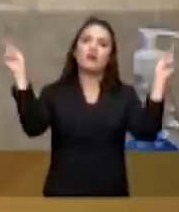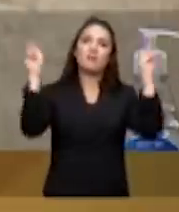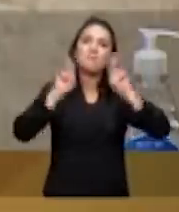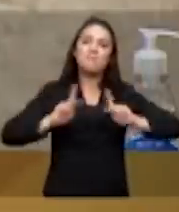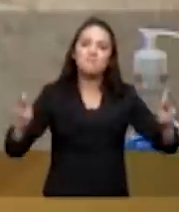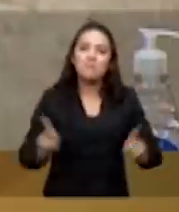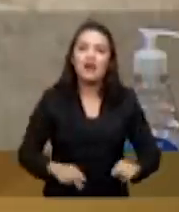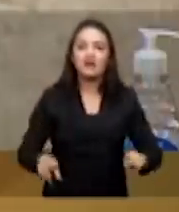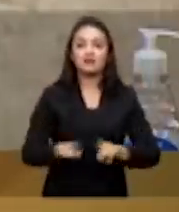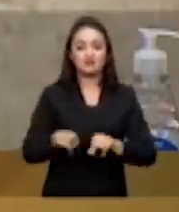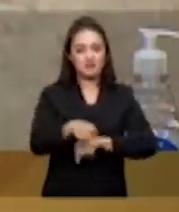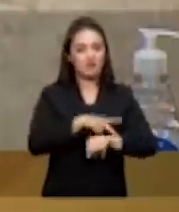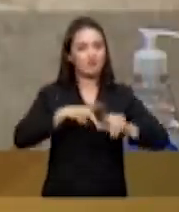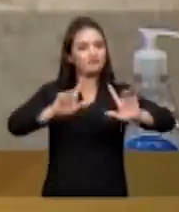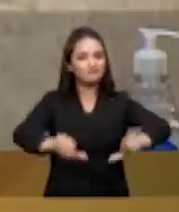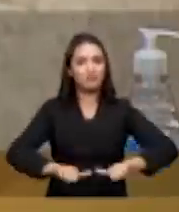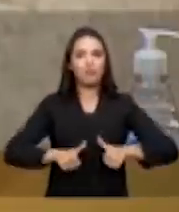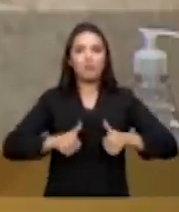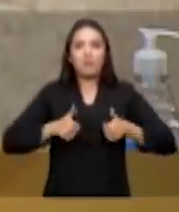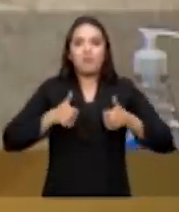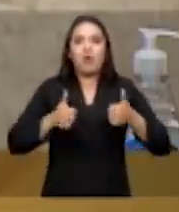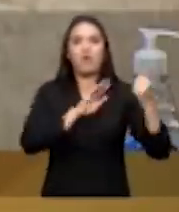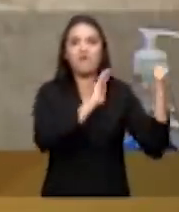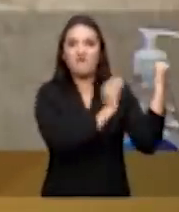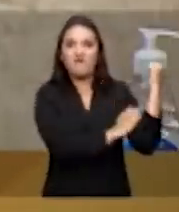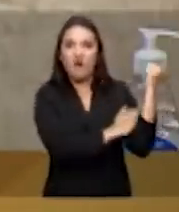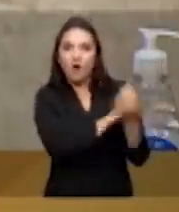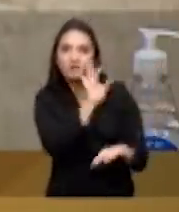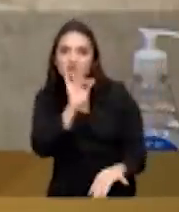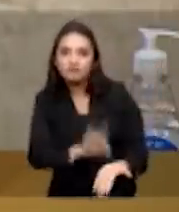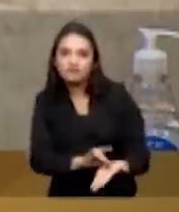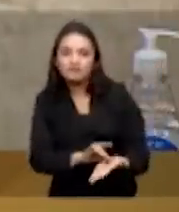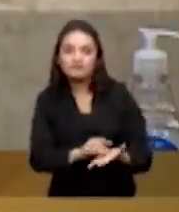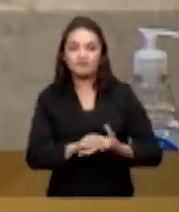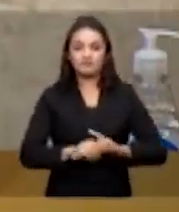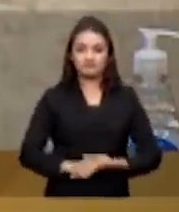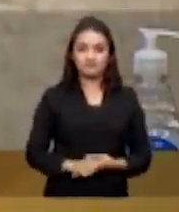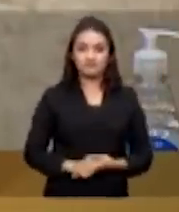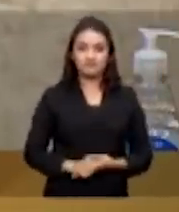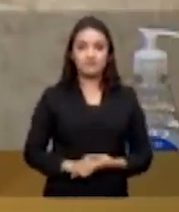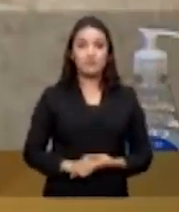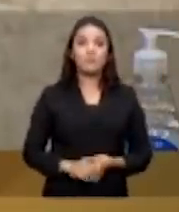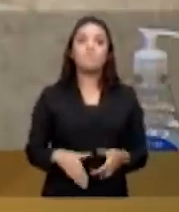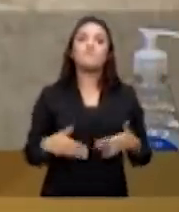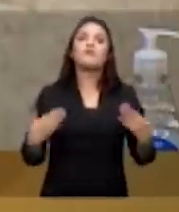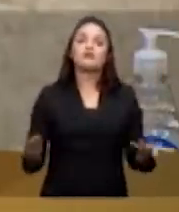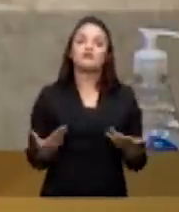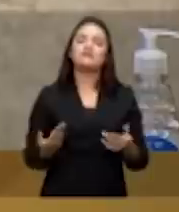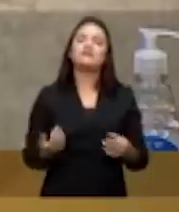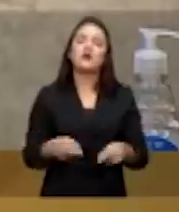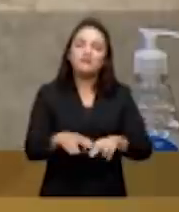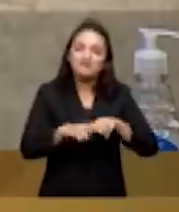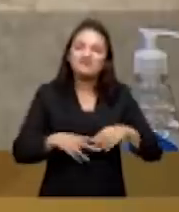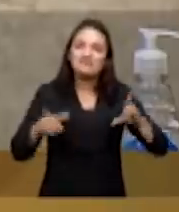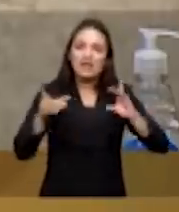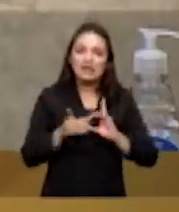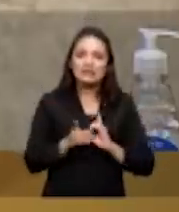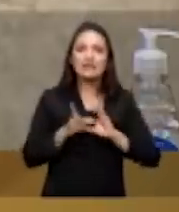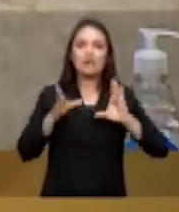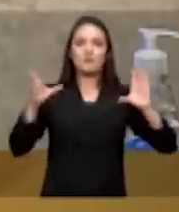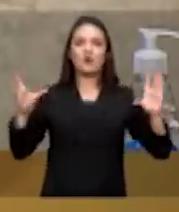revigorar uma nação inteira. Imbuído desse espírito democrático e de